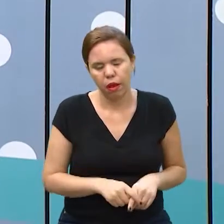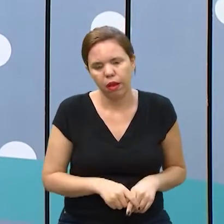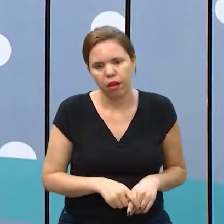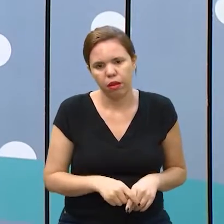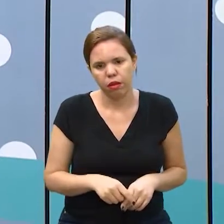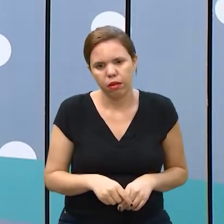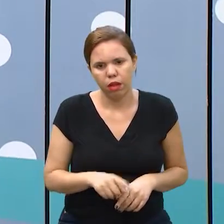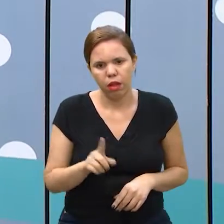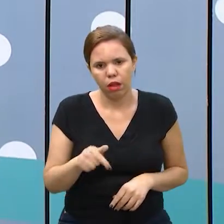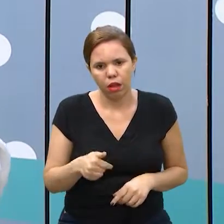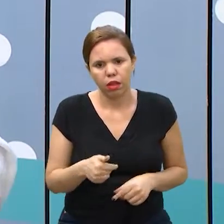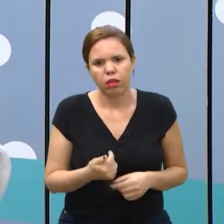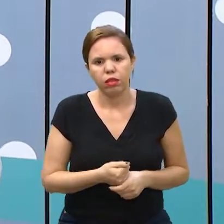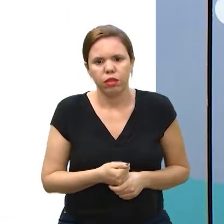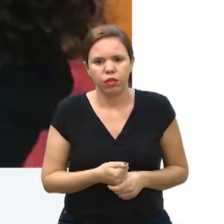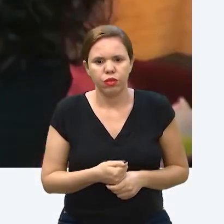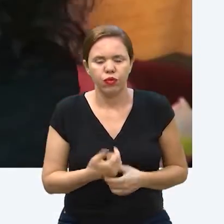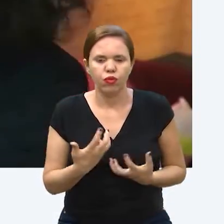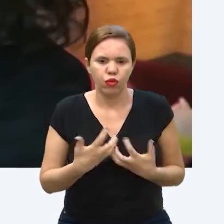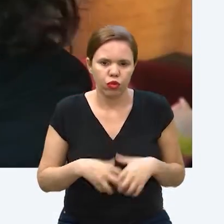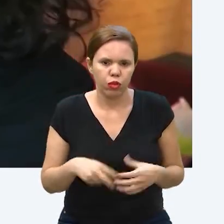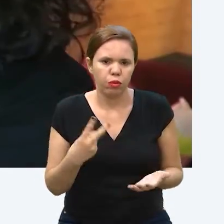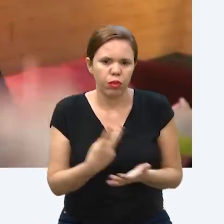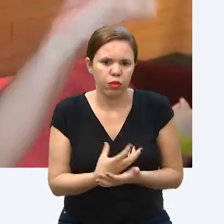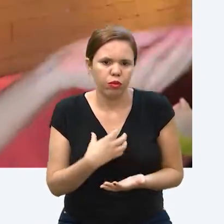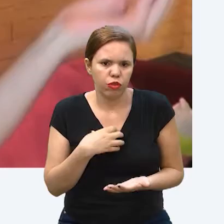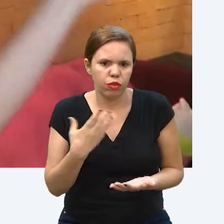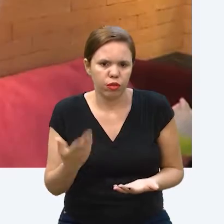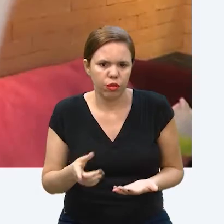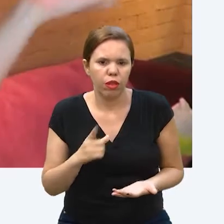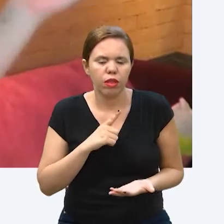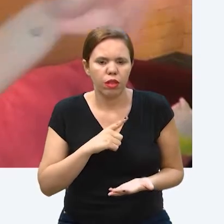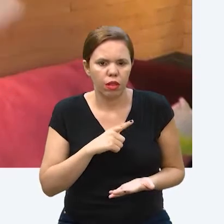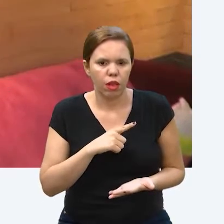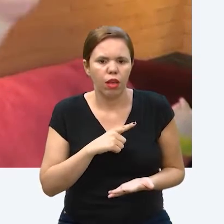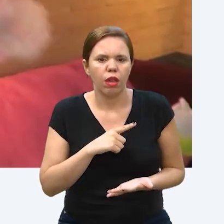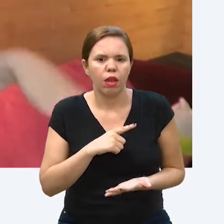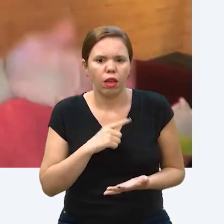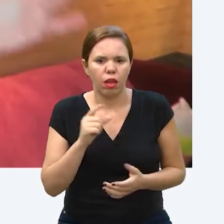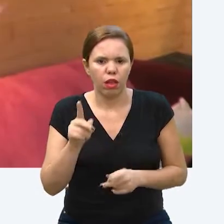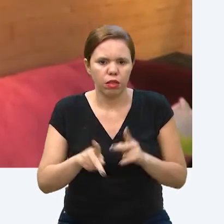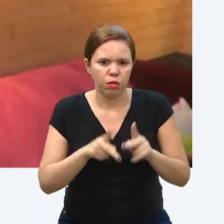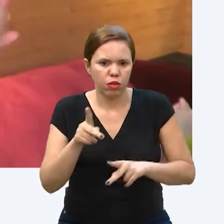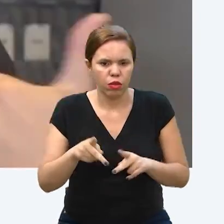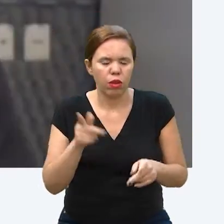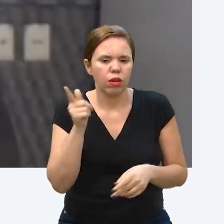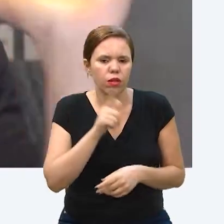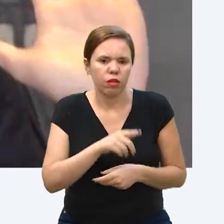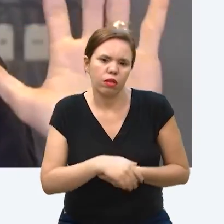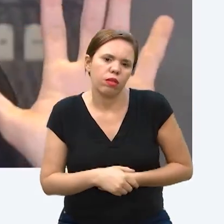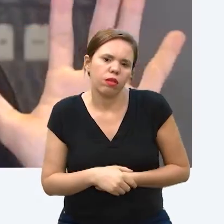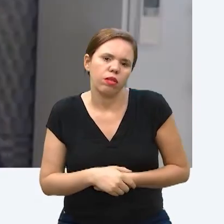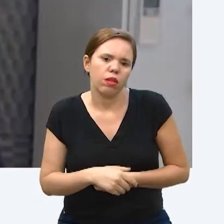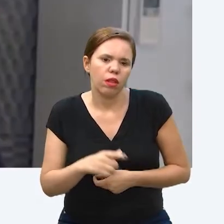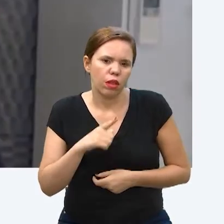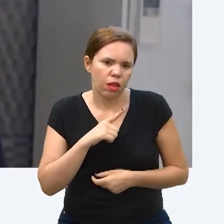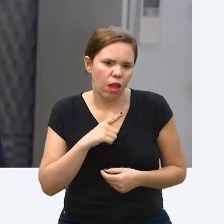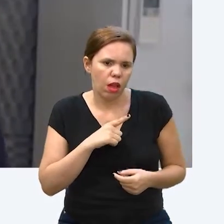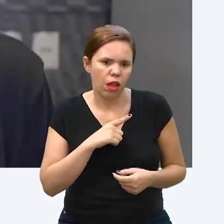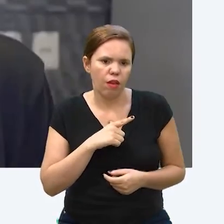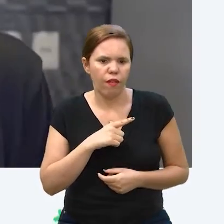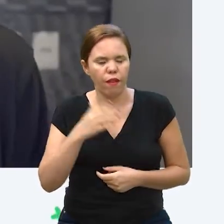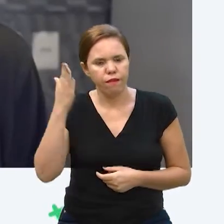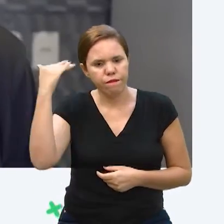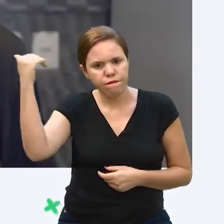Então, esse mercado, eu acho que funciona mais ou menos da mesma maneira. Existem aqueles que conseguiram ter um